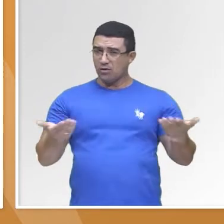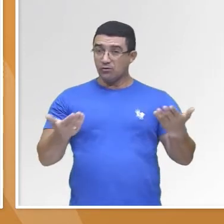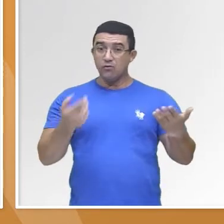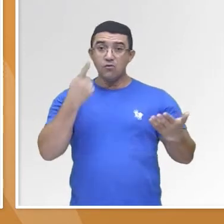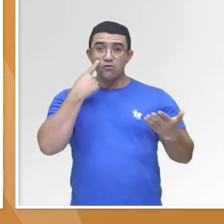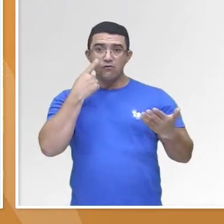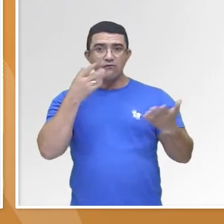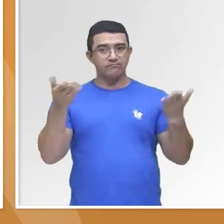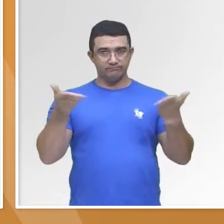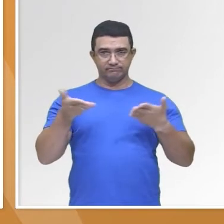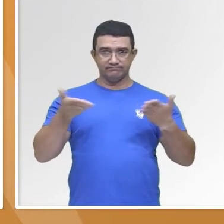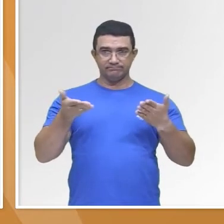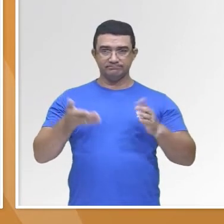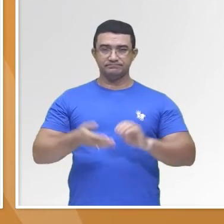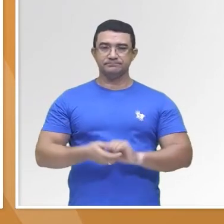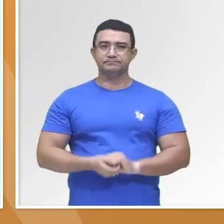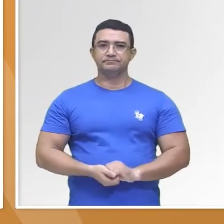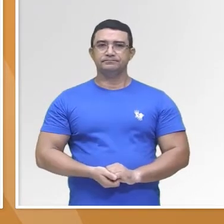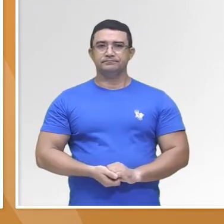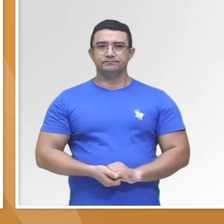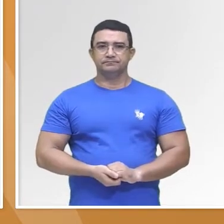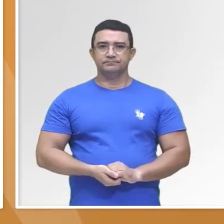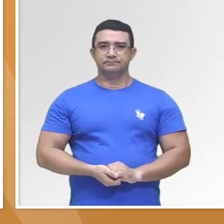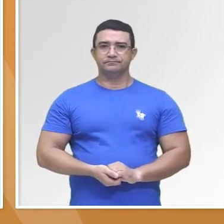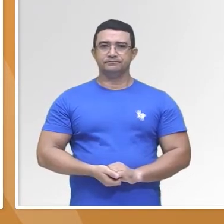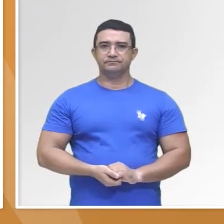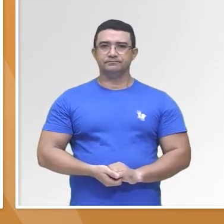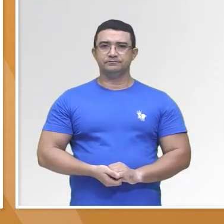agora. Então, olha só, nós temos aí